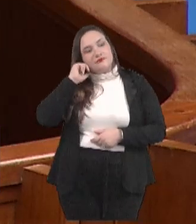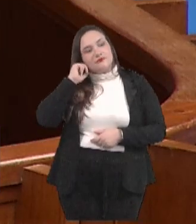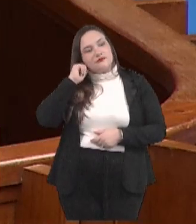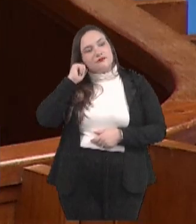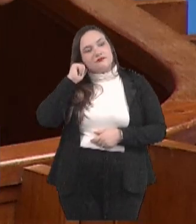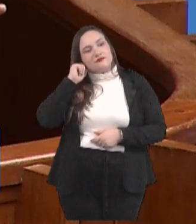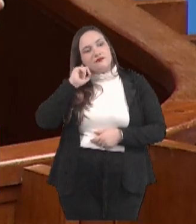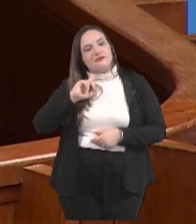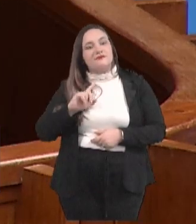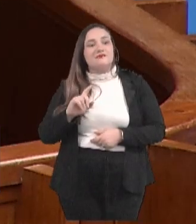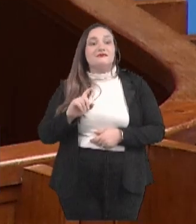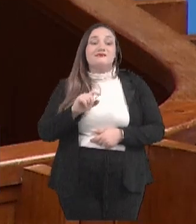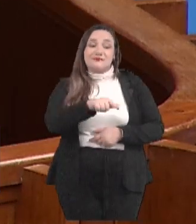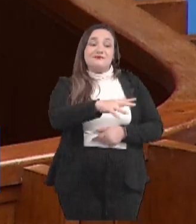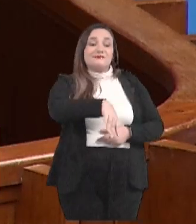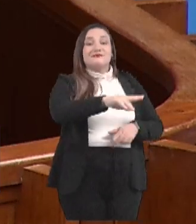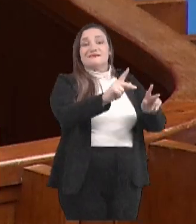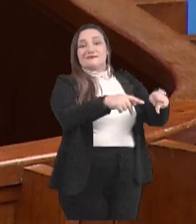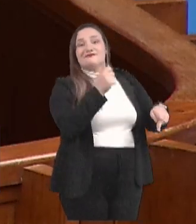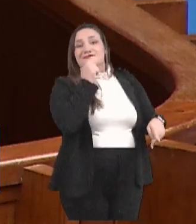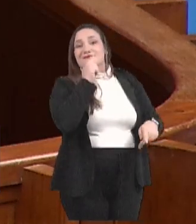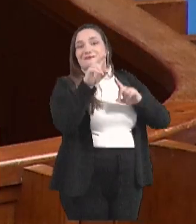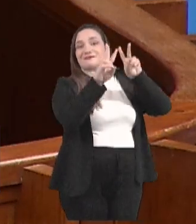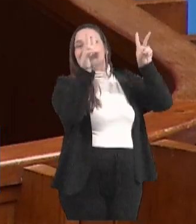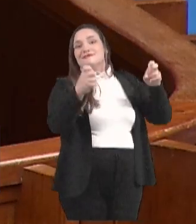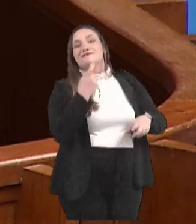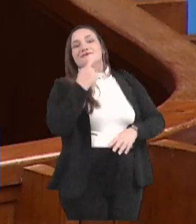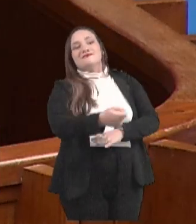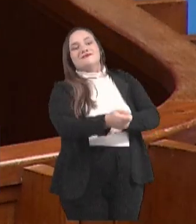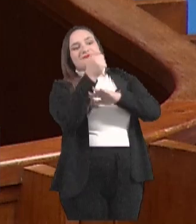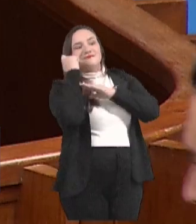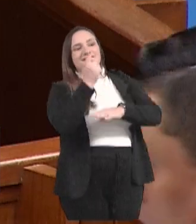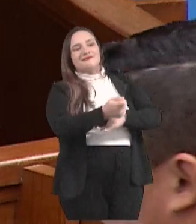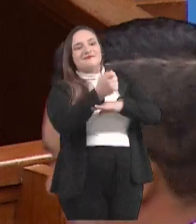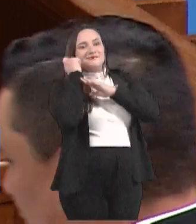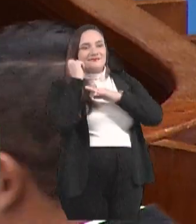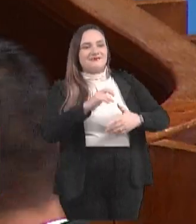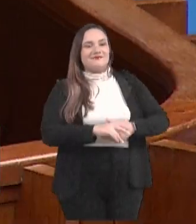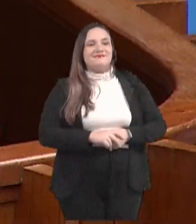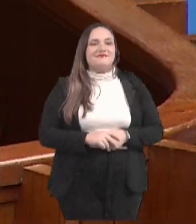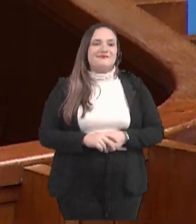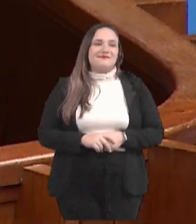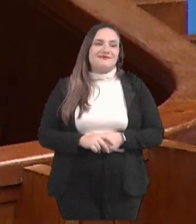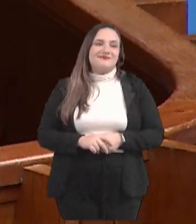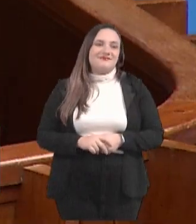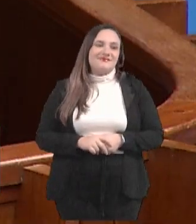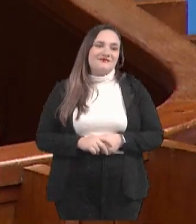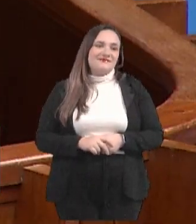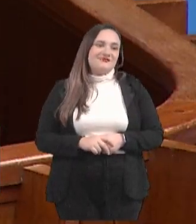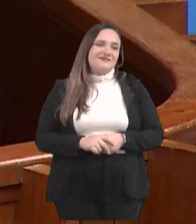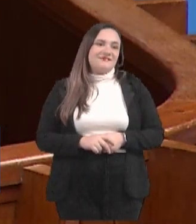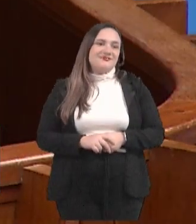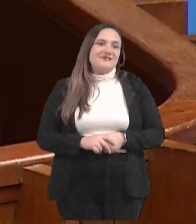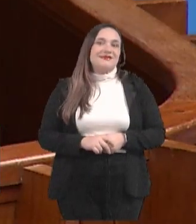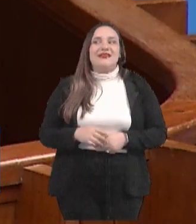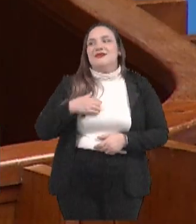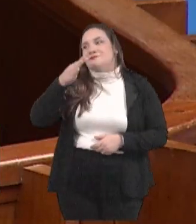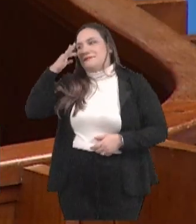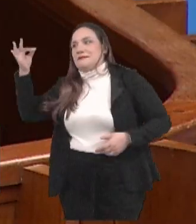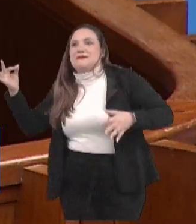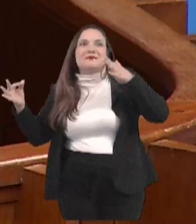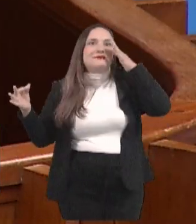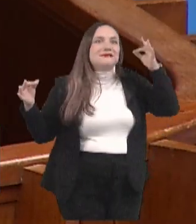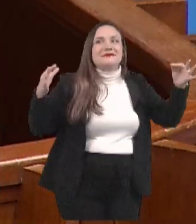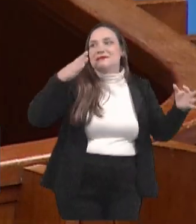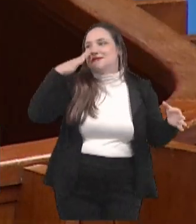o pessoal está pescando ali ainda, e o dourado está pulando na isca, está meio difícil aqui de